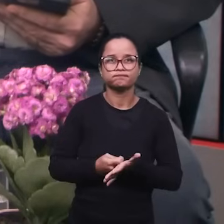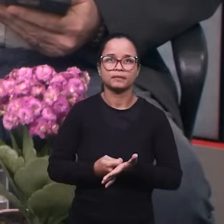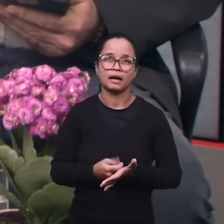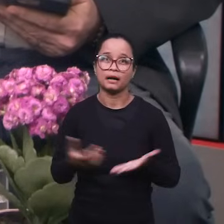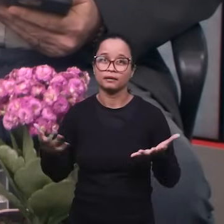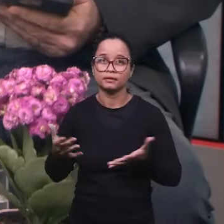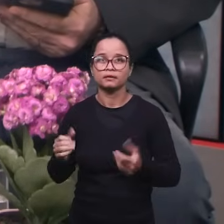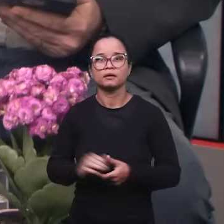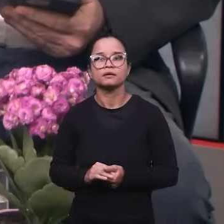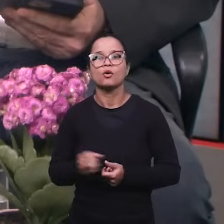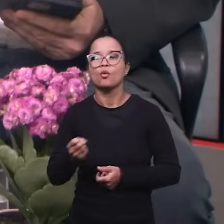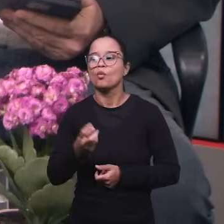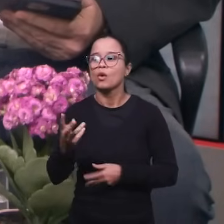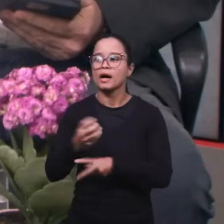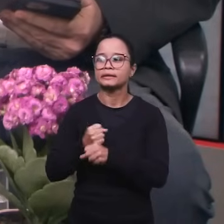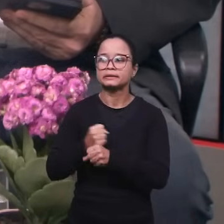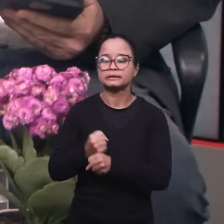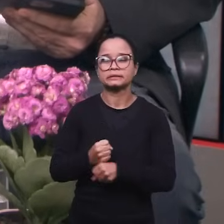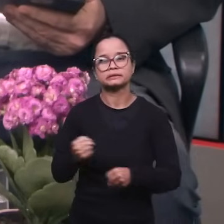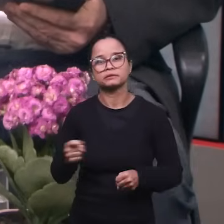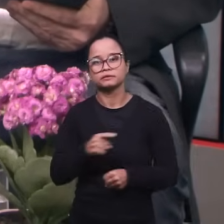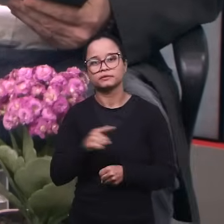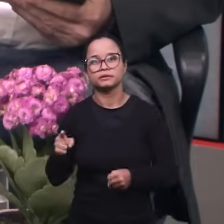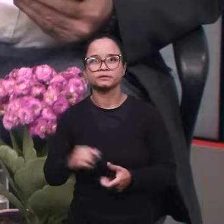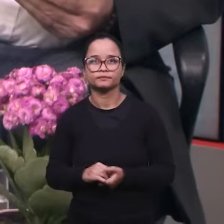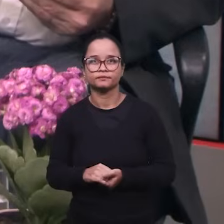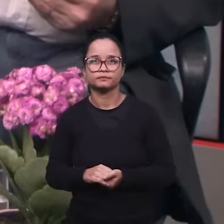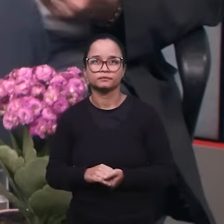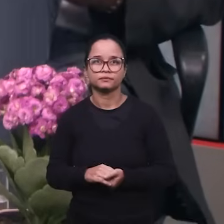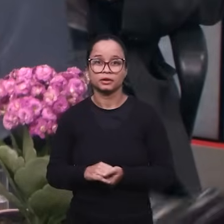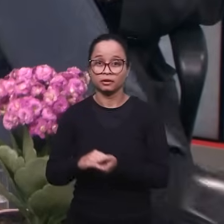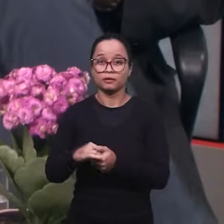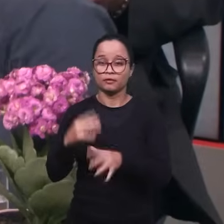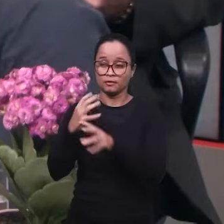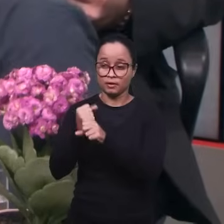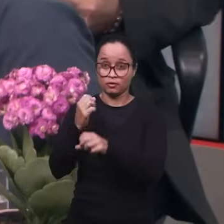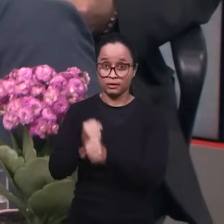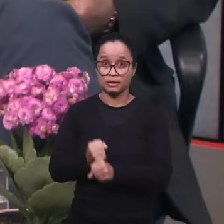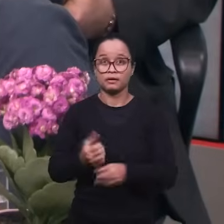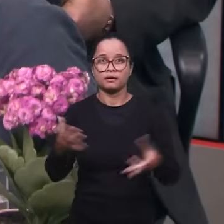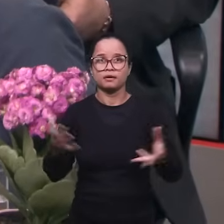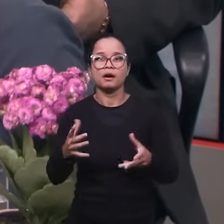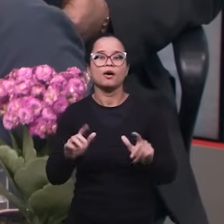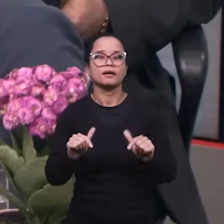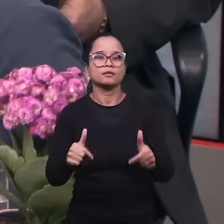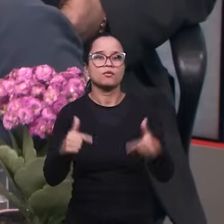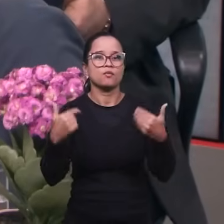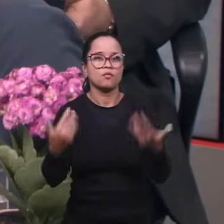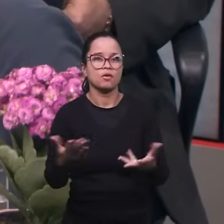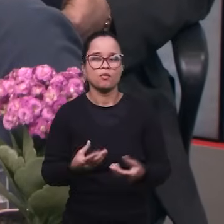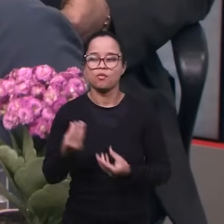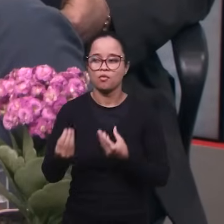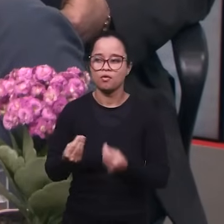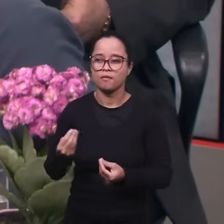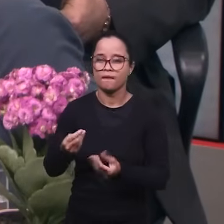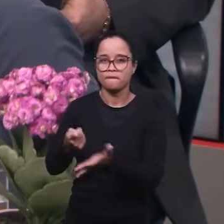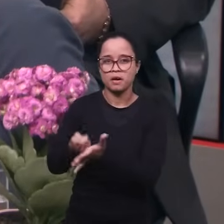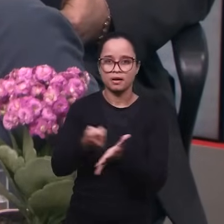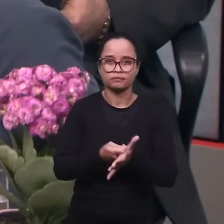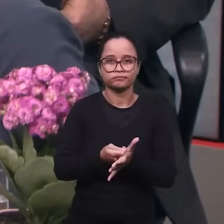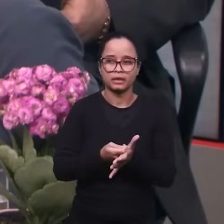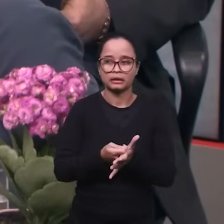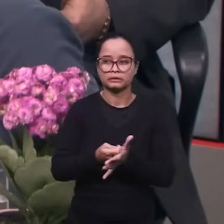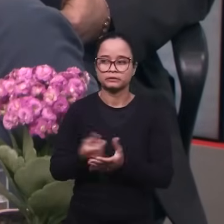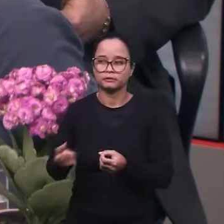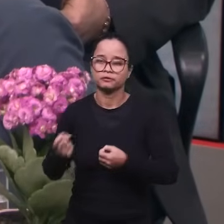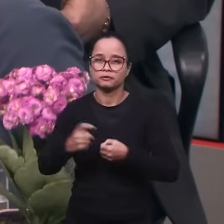Previdência Social... Quantos anos e o que isso vai trazer? No cálculo, a gente calcula fazendo o quê? Quanto que eu vou investir, quanto que eu vou ter de